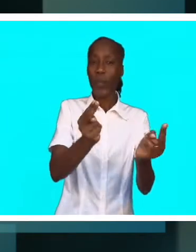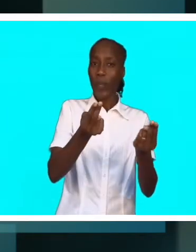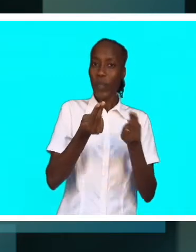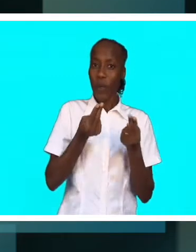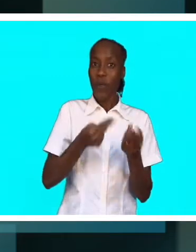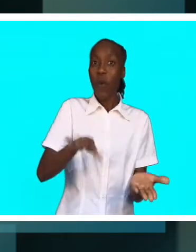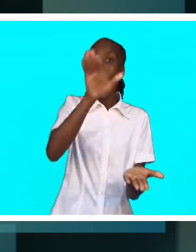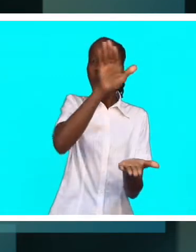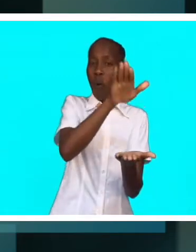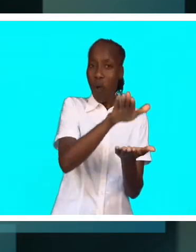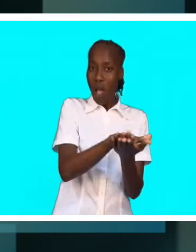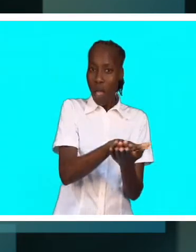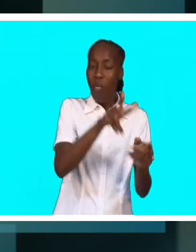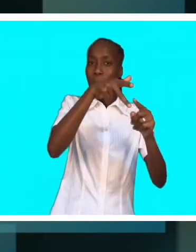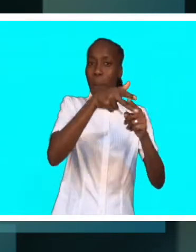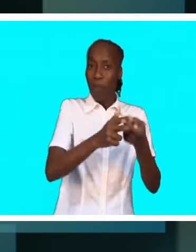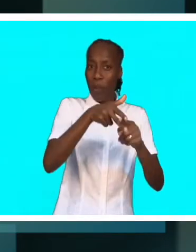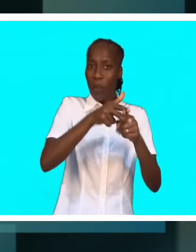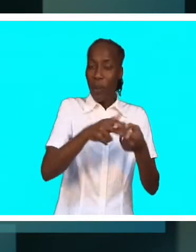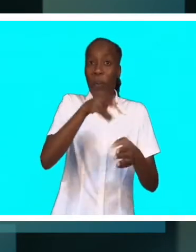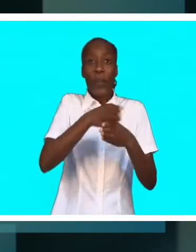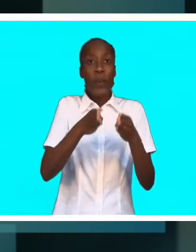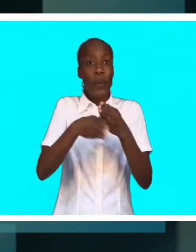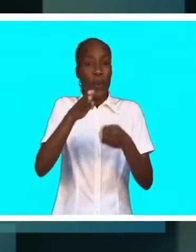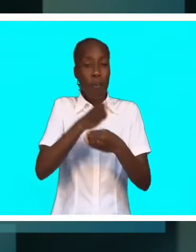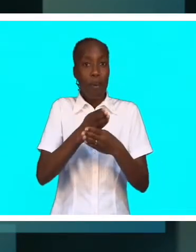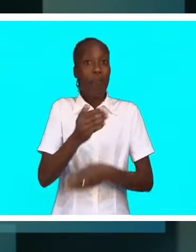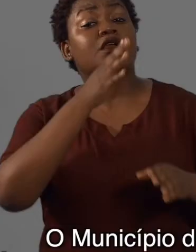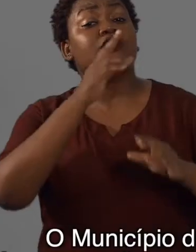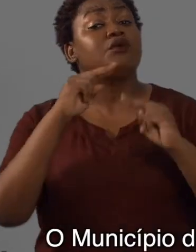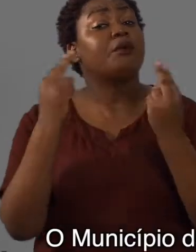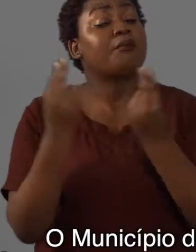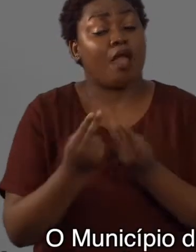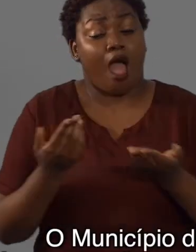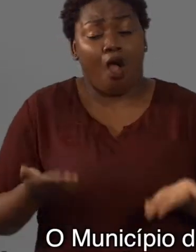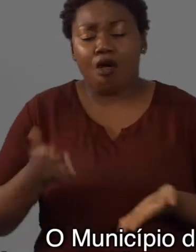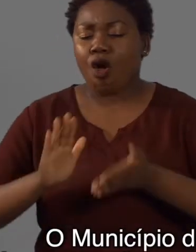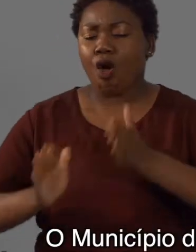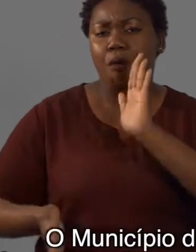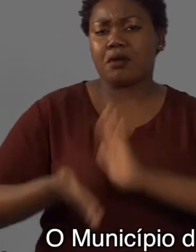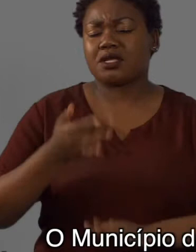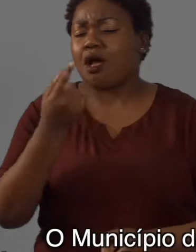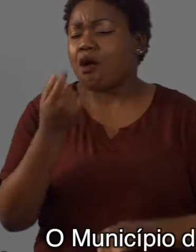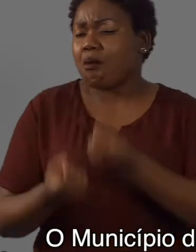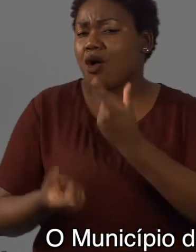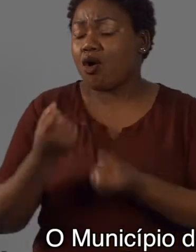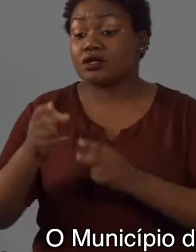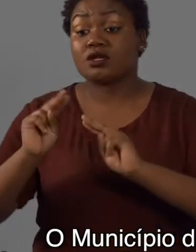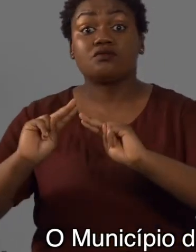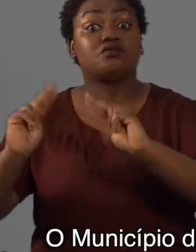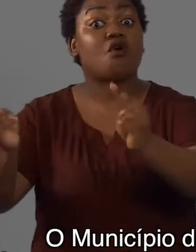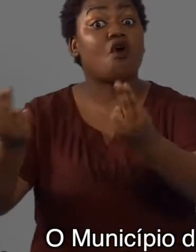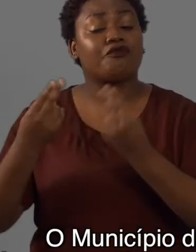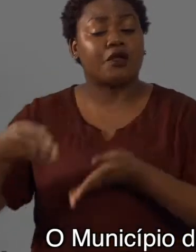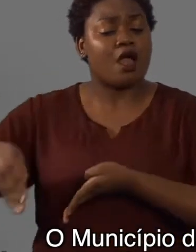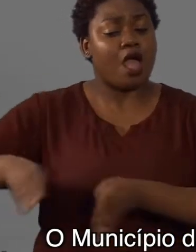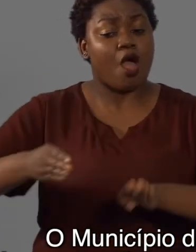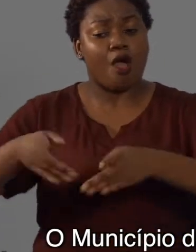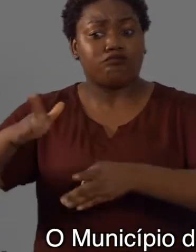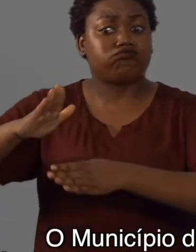é reativar aquilo que é o nosso estaleiro de manutenção de obras. O município da Matola já iniciou as